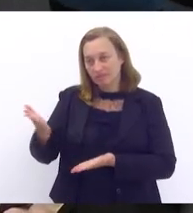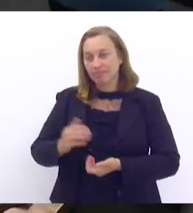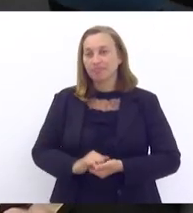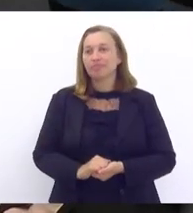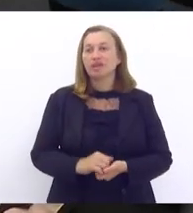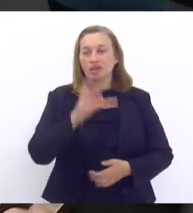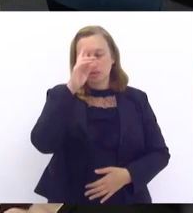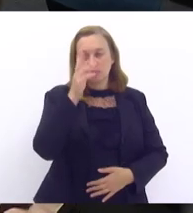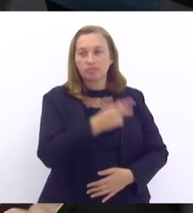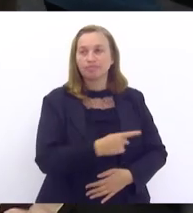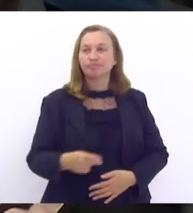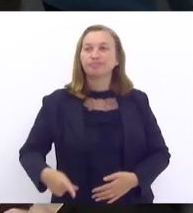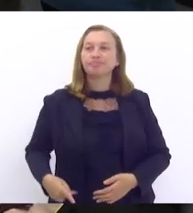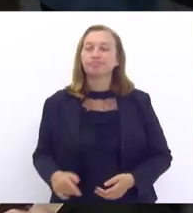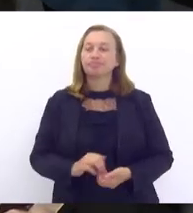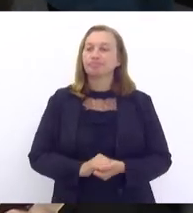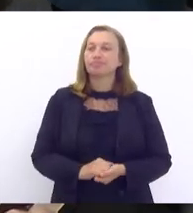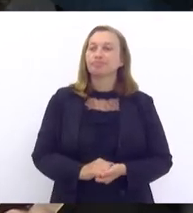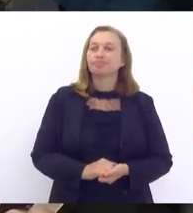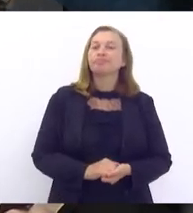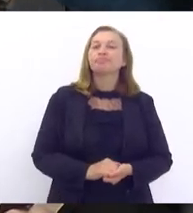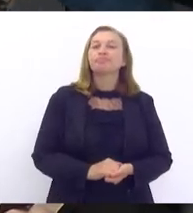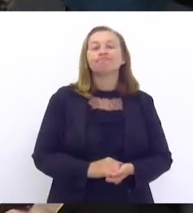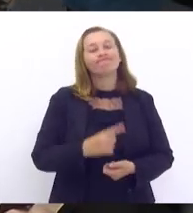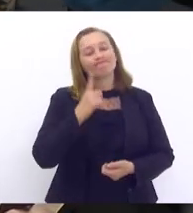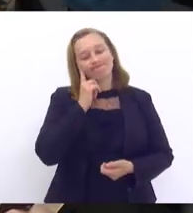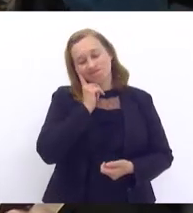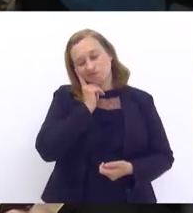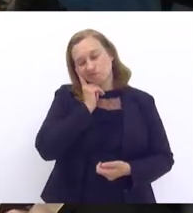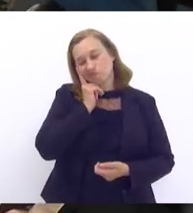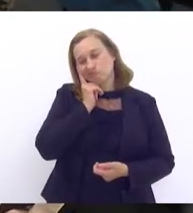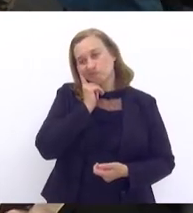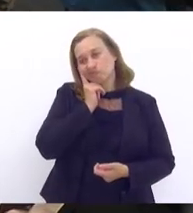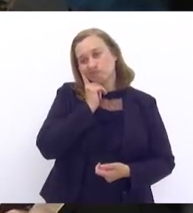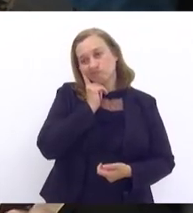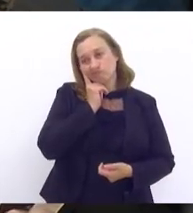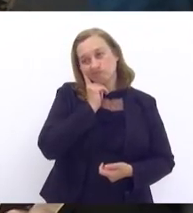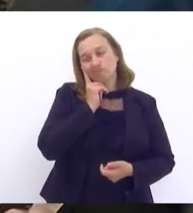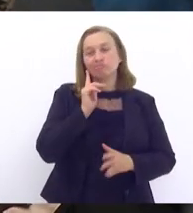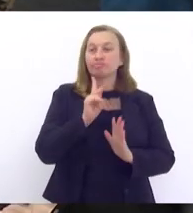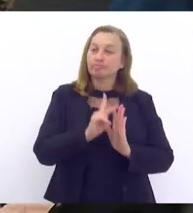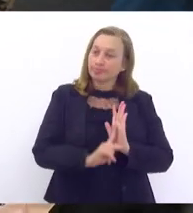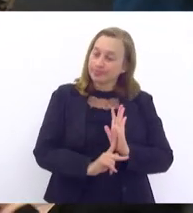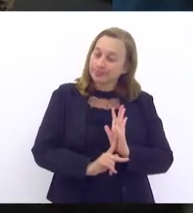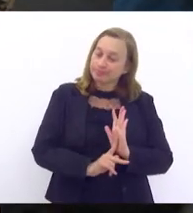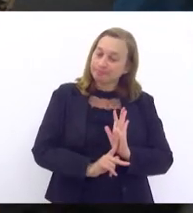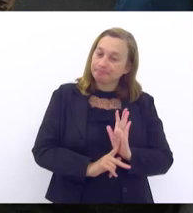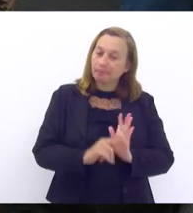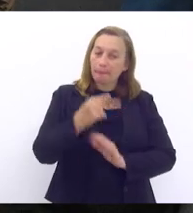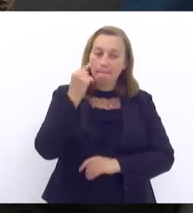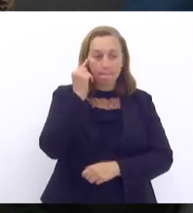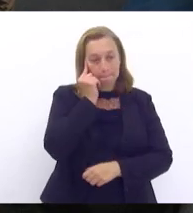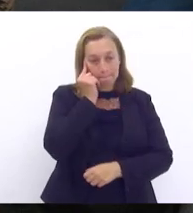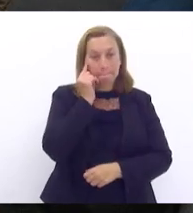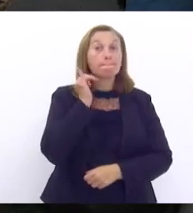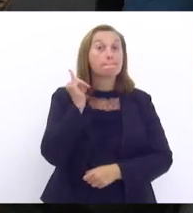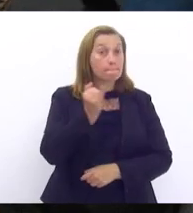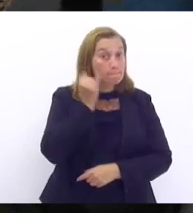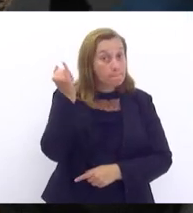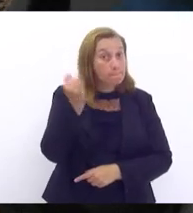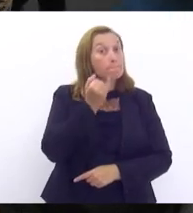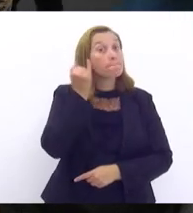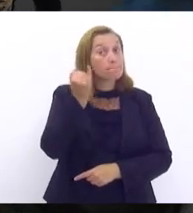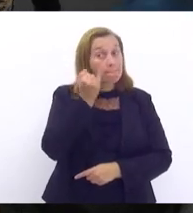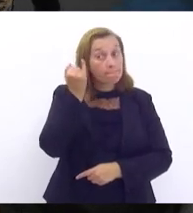Senhor presidente, eu apreciei muito esse projeto aí, muito importante